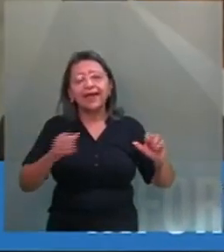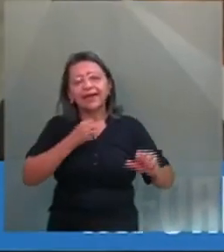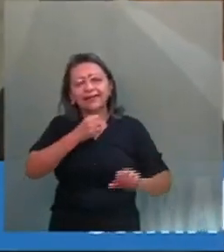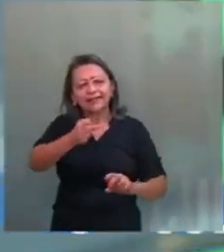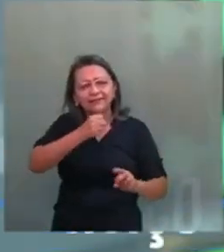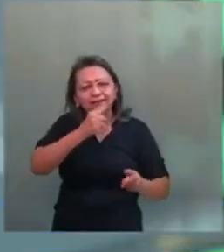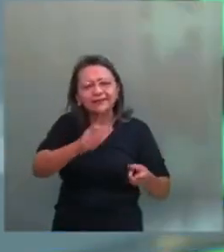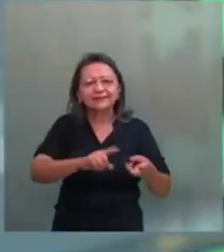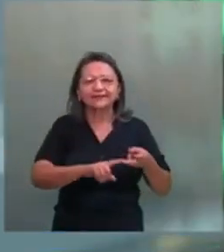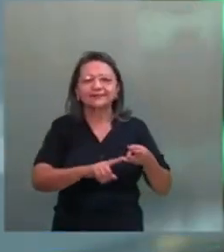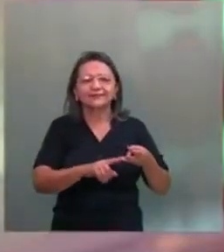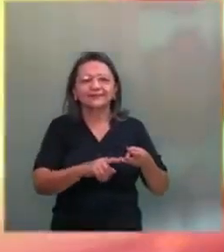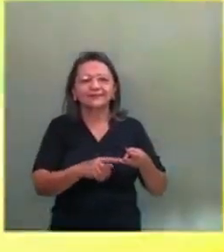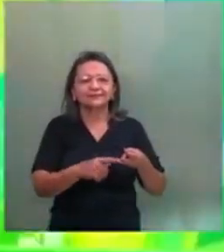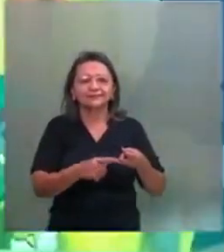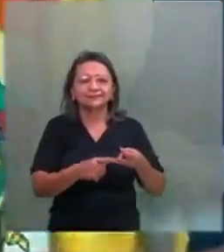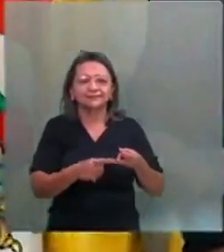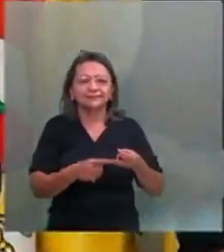entrevistas,